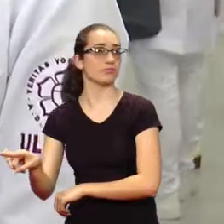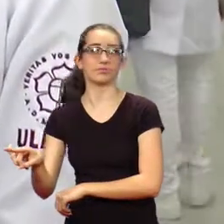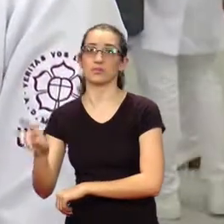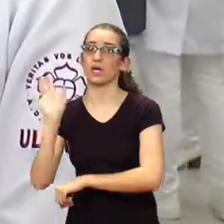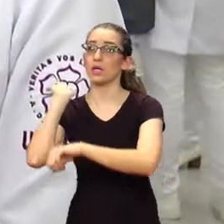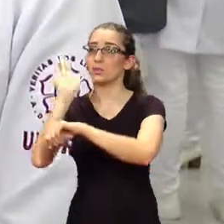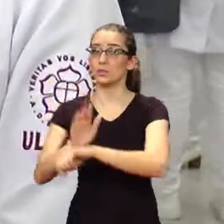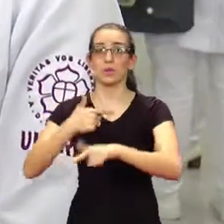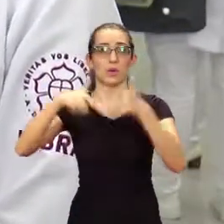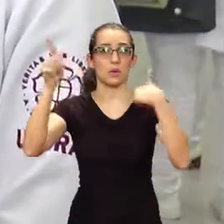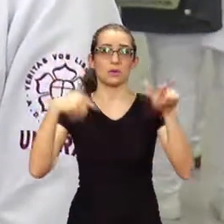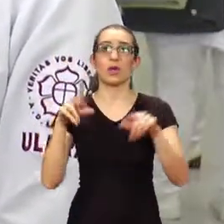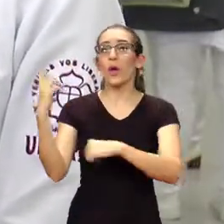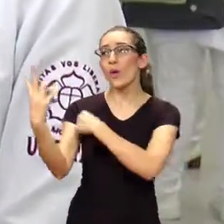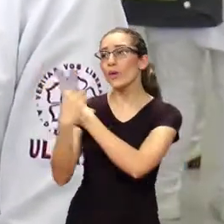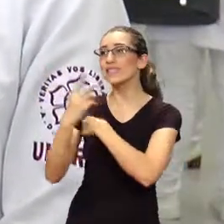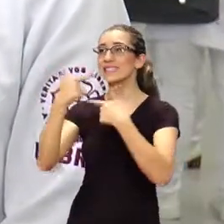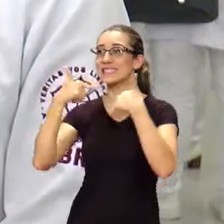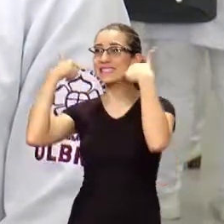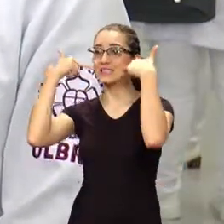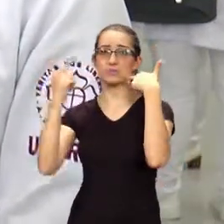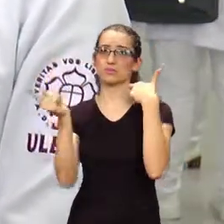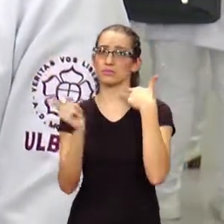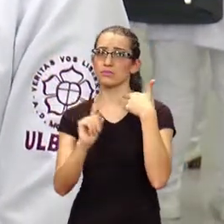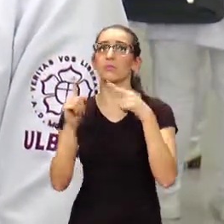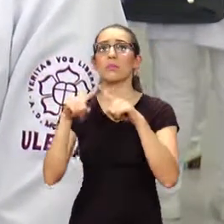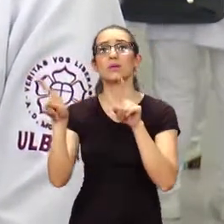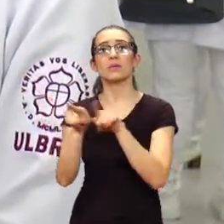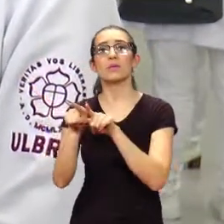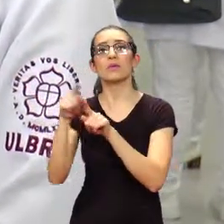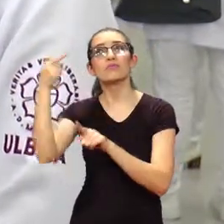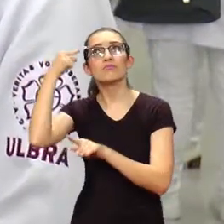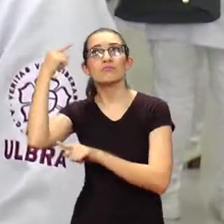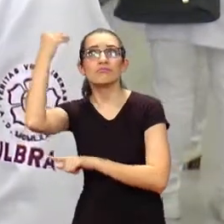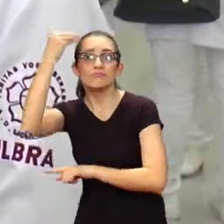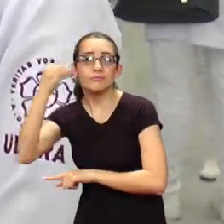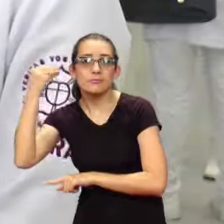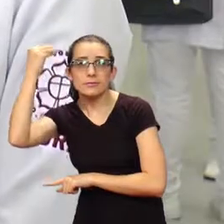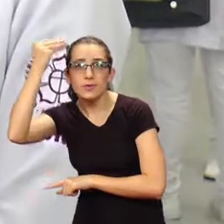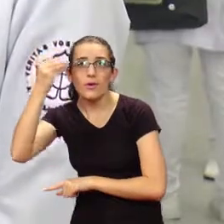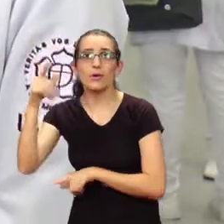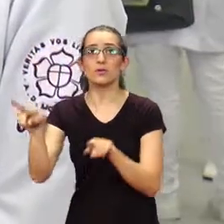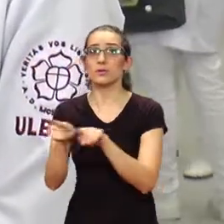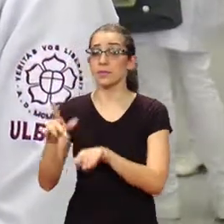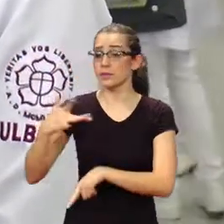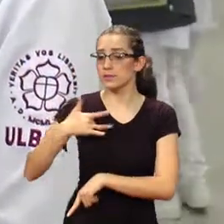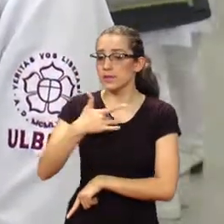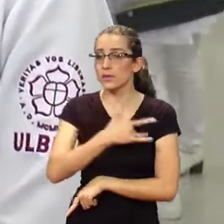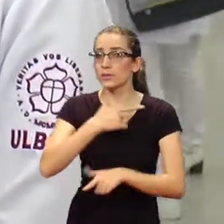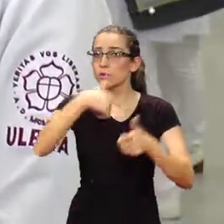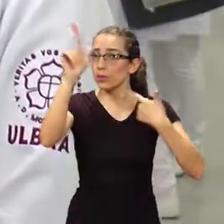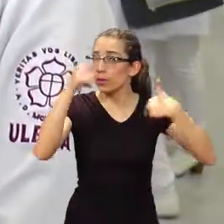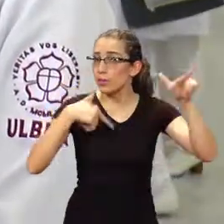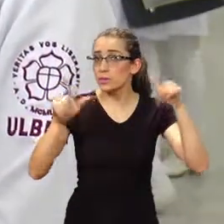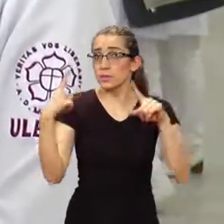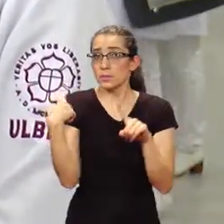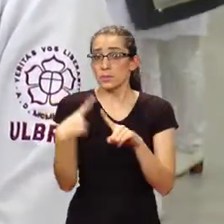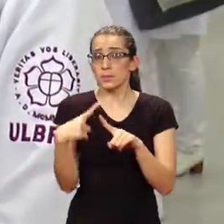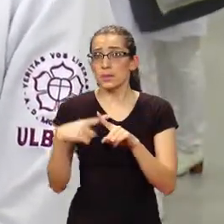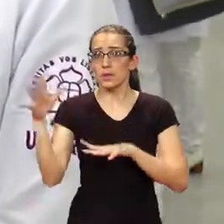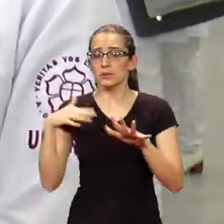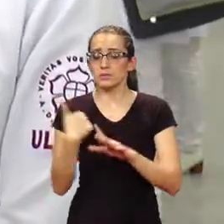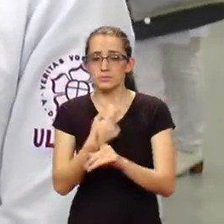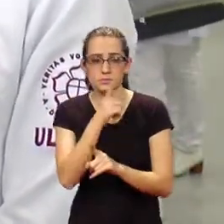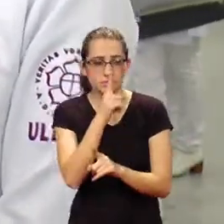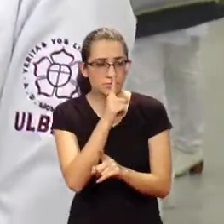vezes. Tanto não só cuidar de dente, de sorriso, quanto às vezes até um psicológico ou uma questão de saúde de